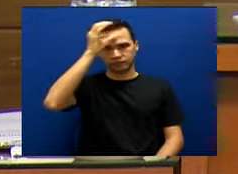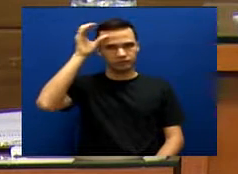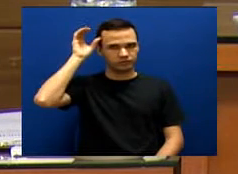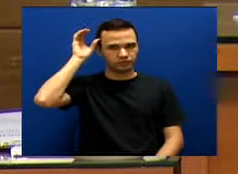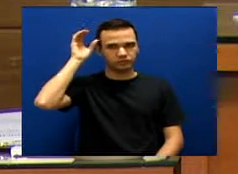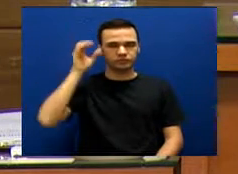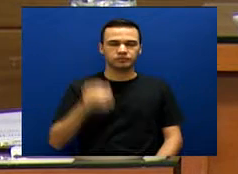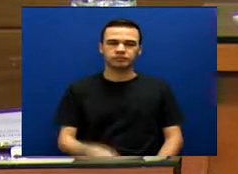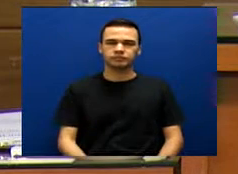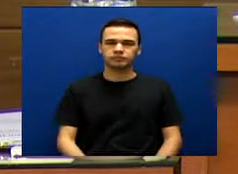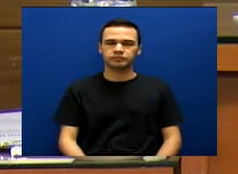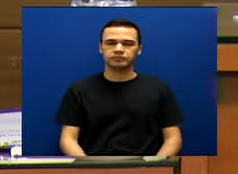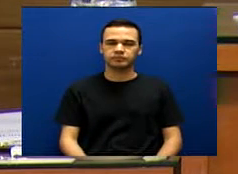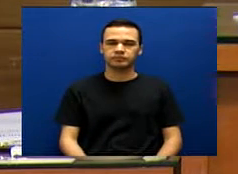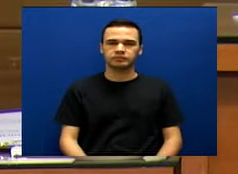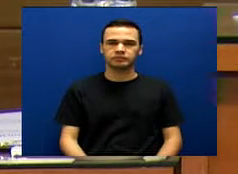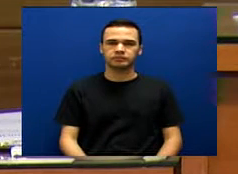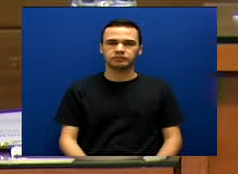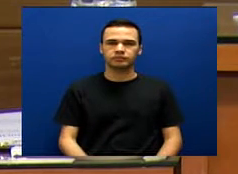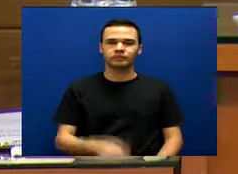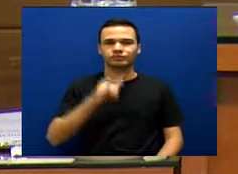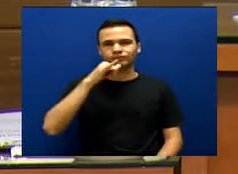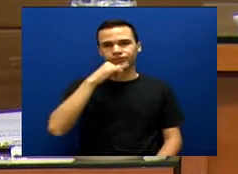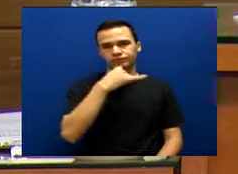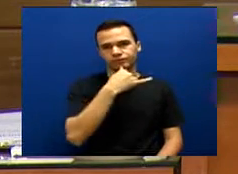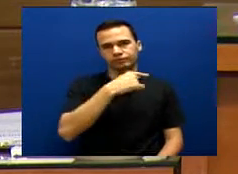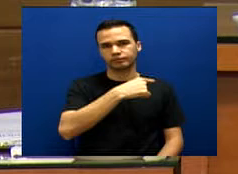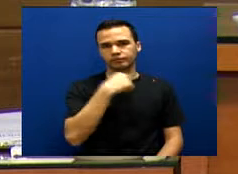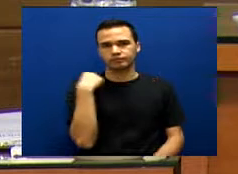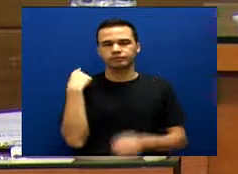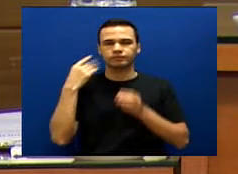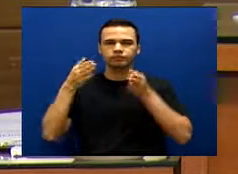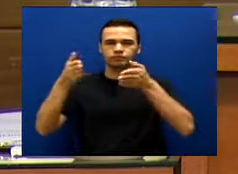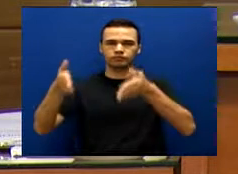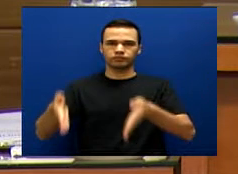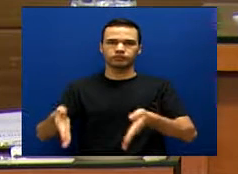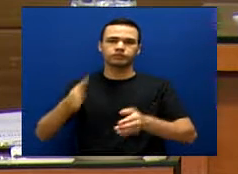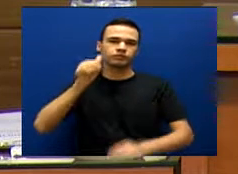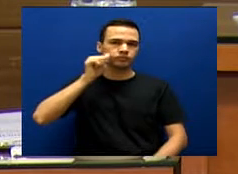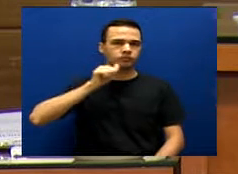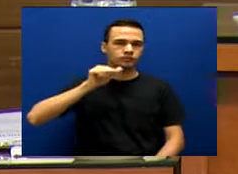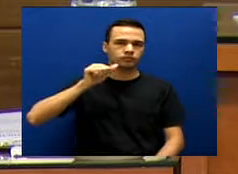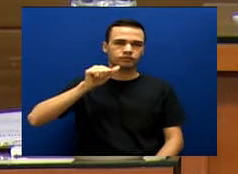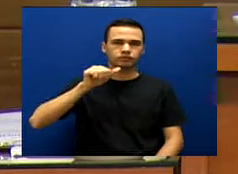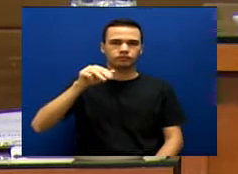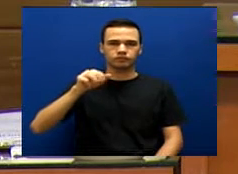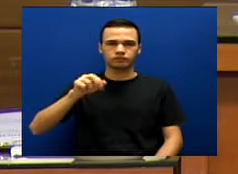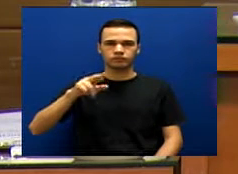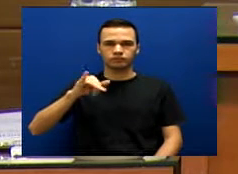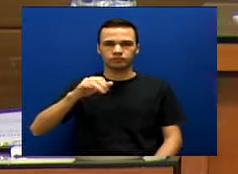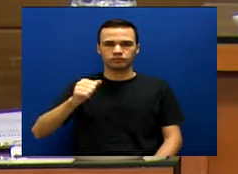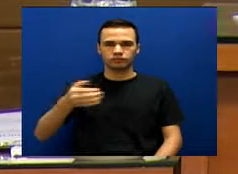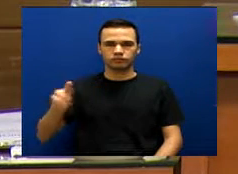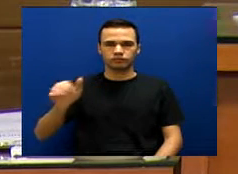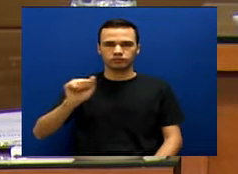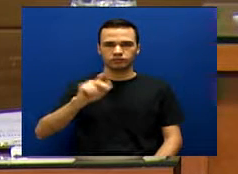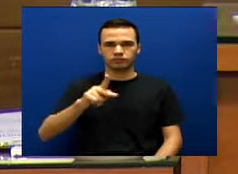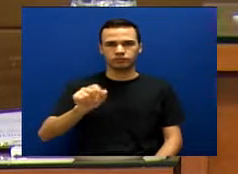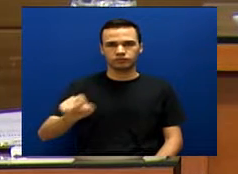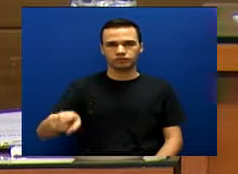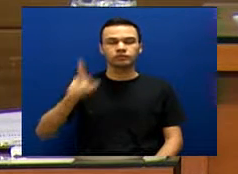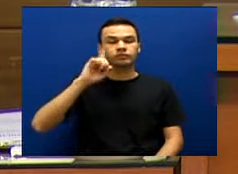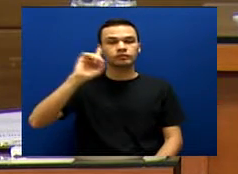Almeida. Votos de profundo pesar pelo falecimento da senhora Maria Aparecida Dias